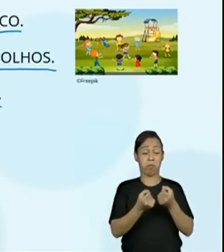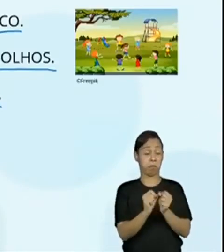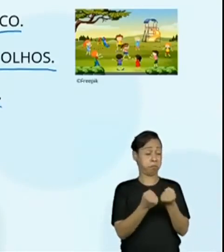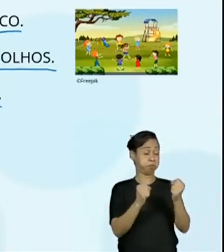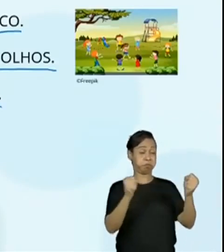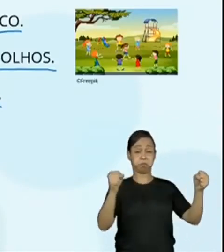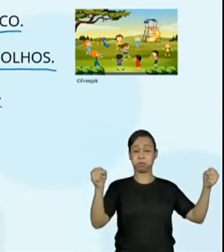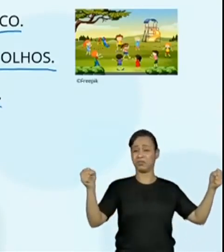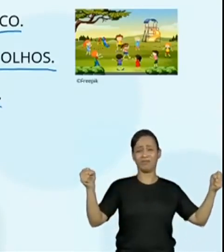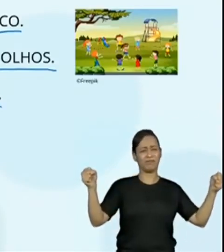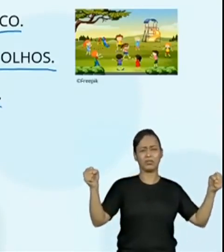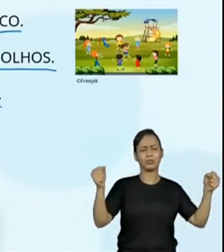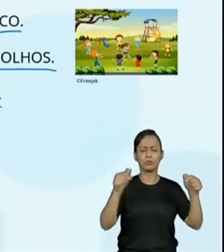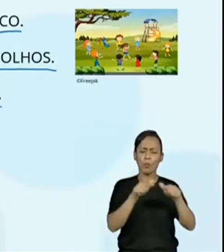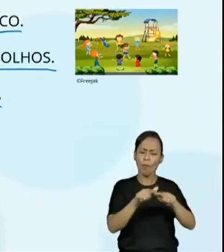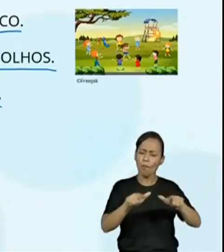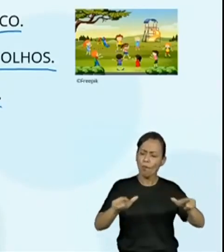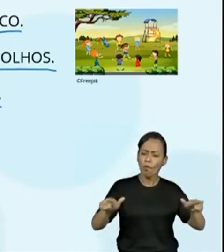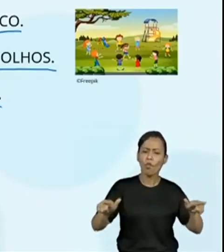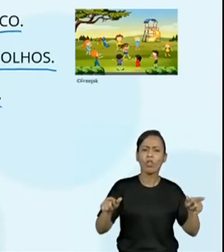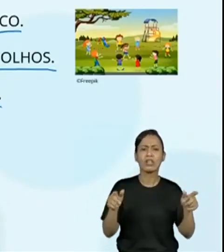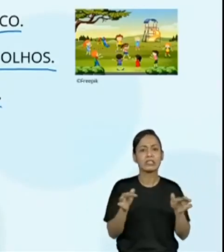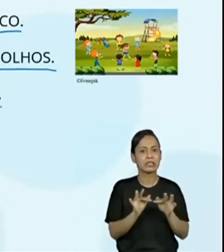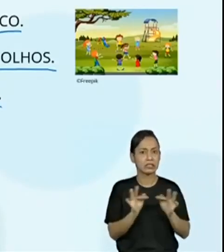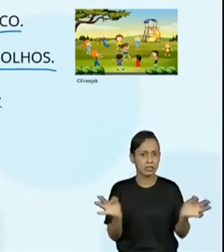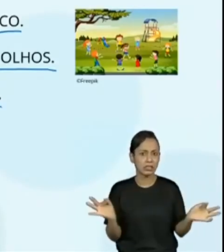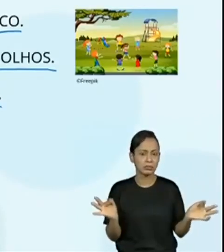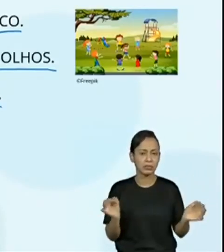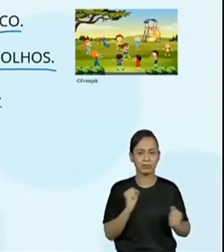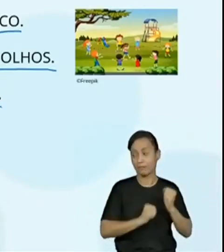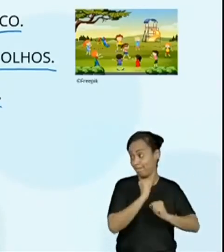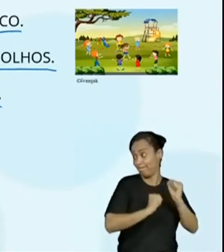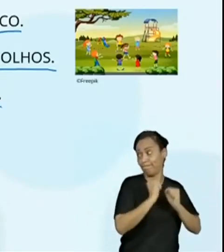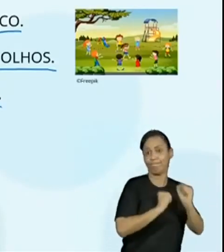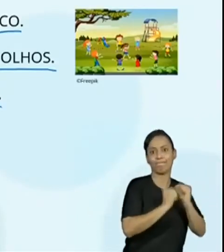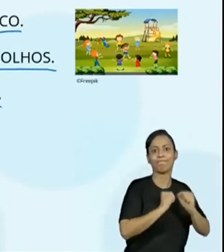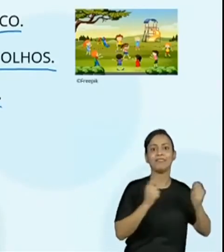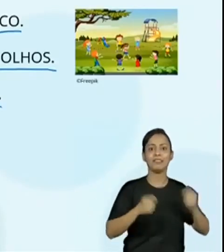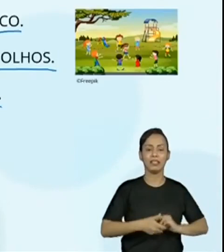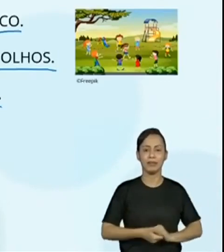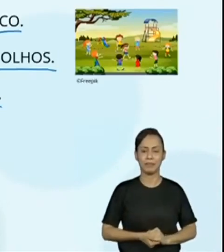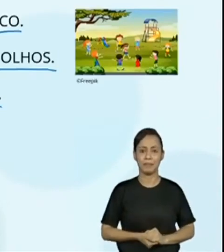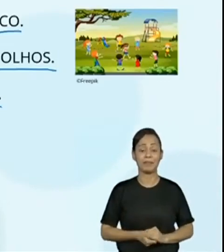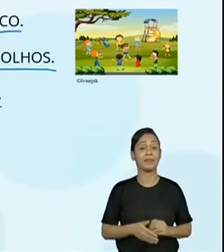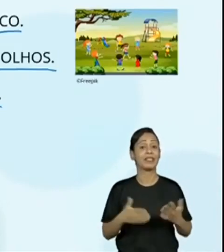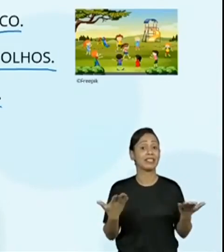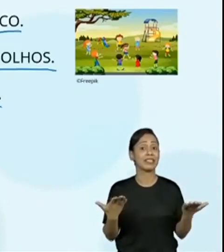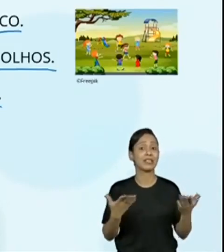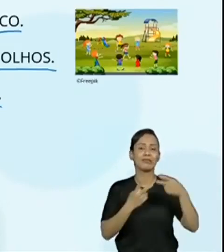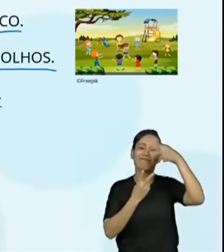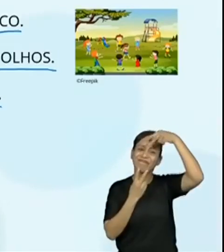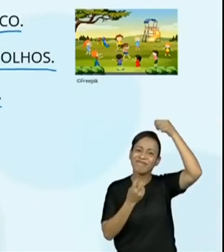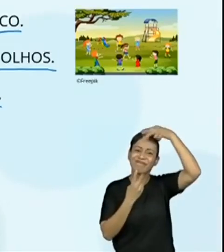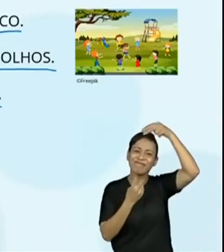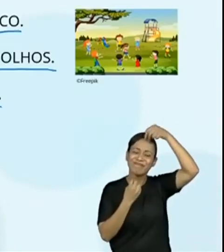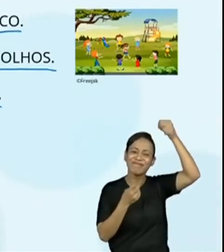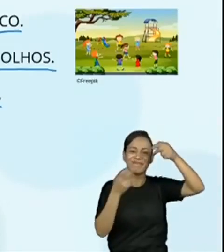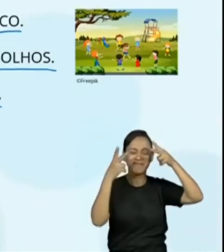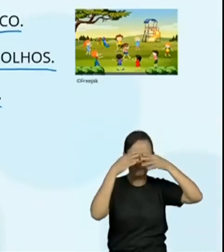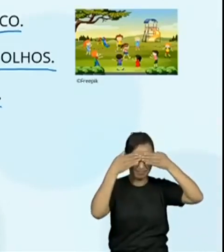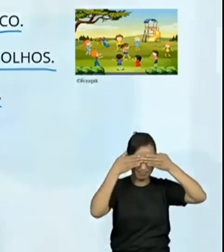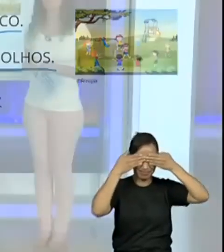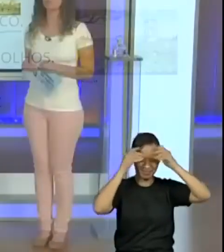amplos. Esta é a primeira parte da brincadeira que a gente vai ver agora, cabra cega. Cabra Vamos lá?